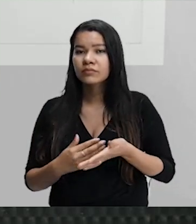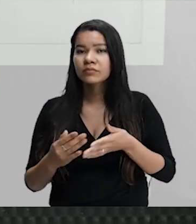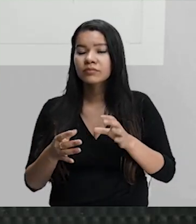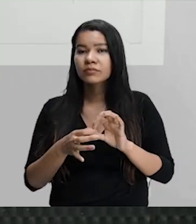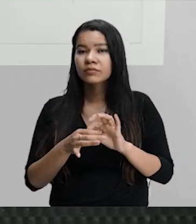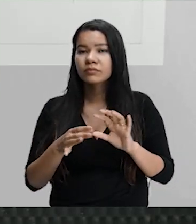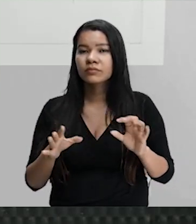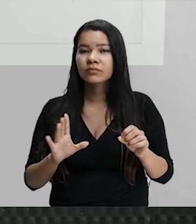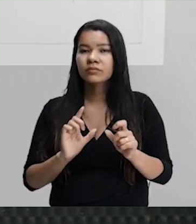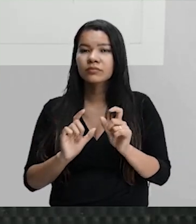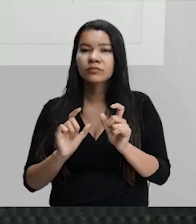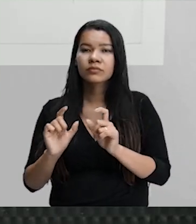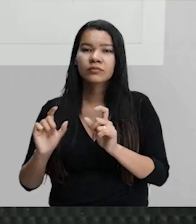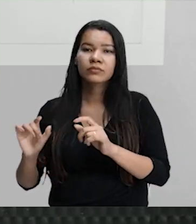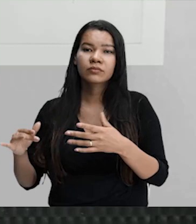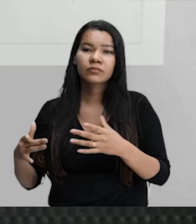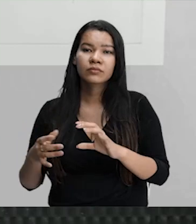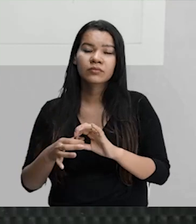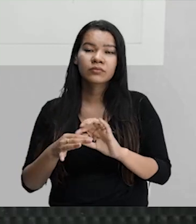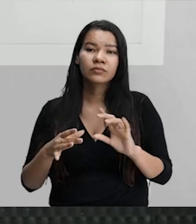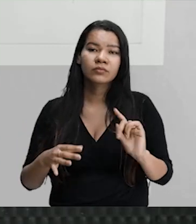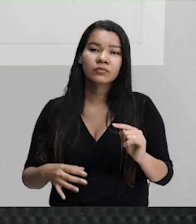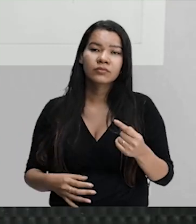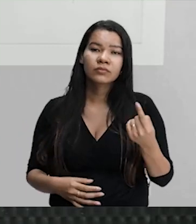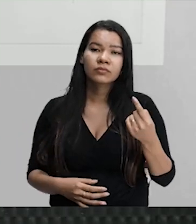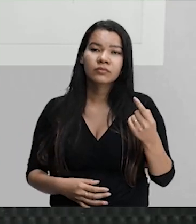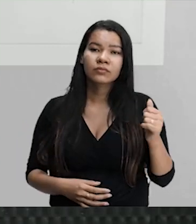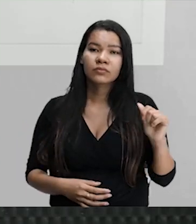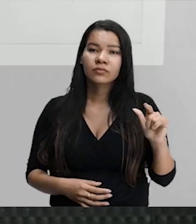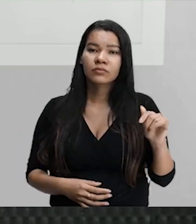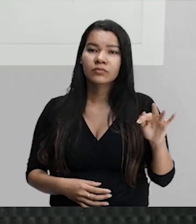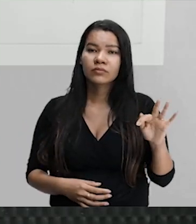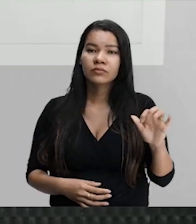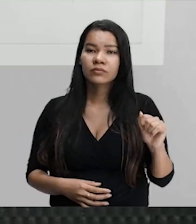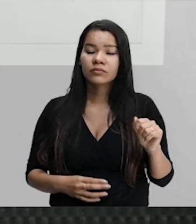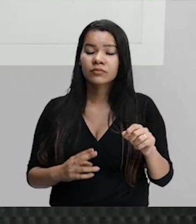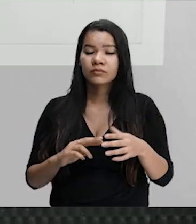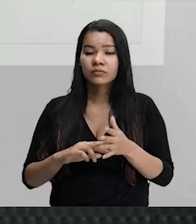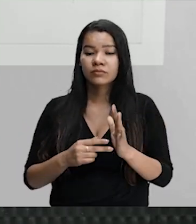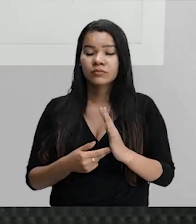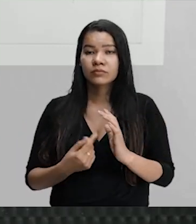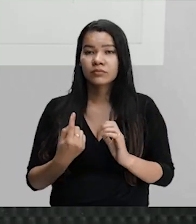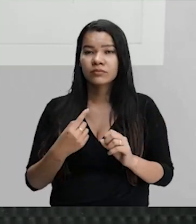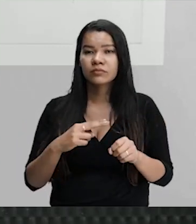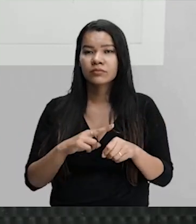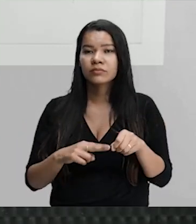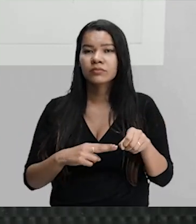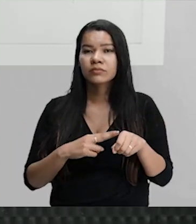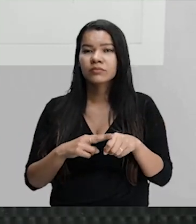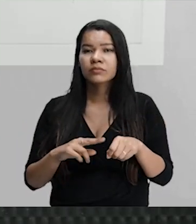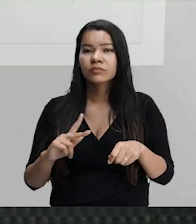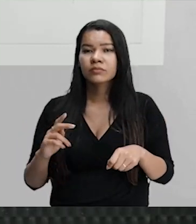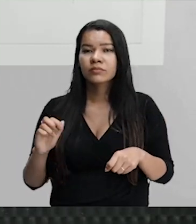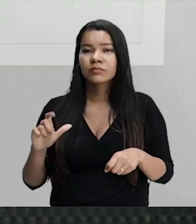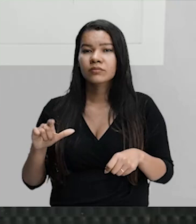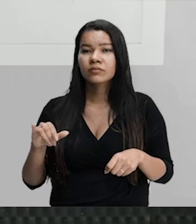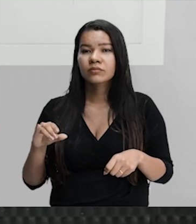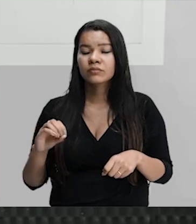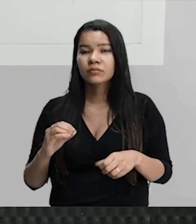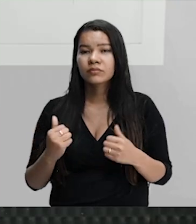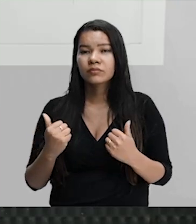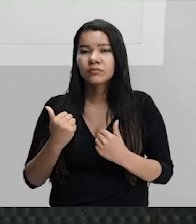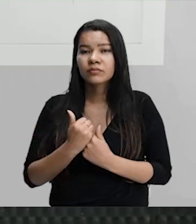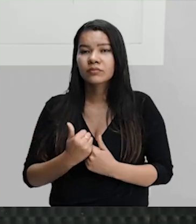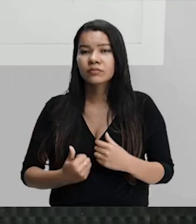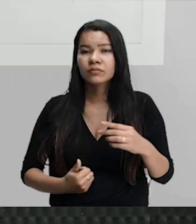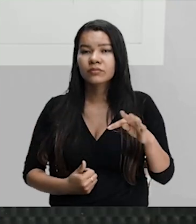De que forma? Então, ele libera uma partícula alfa, ou seja, libera um núcleo de hélio e se torna ali um